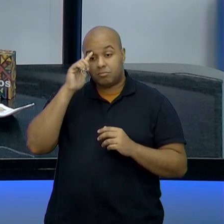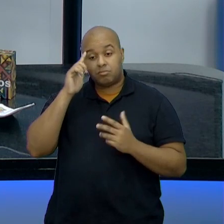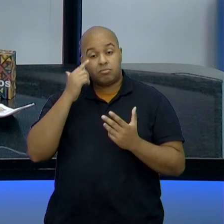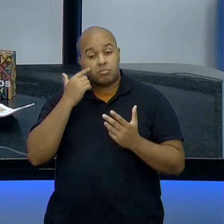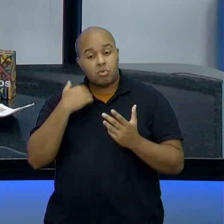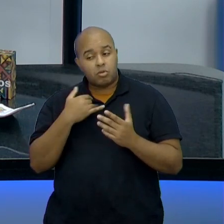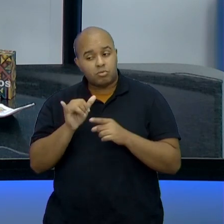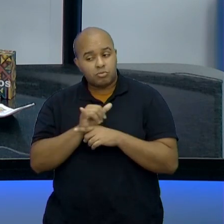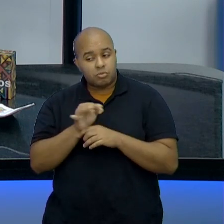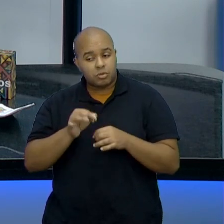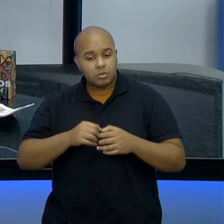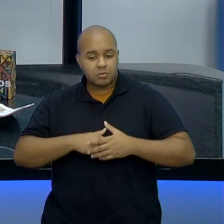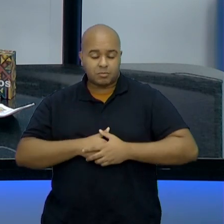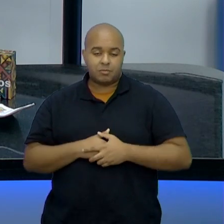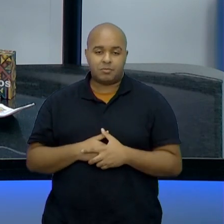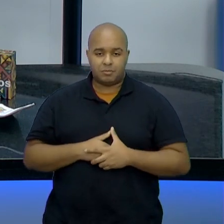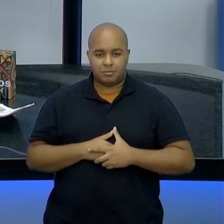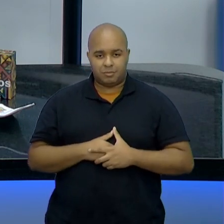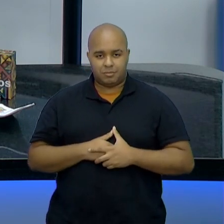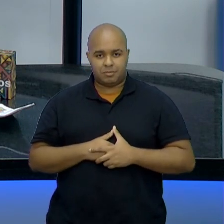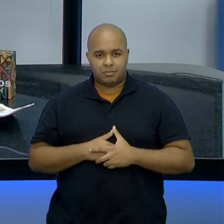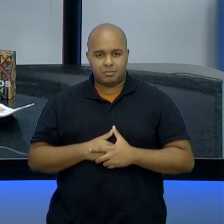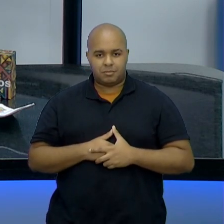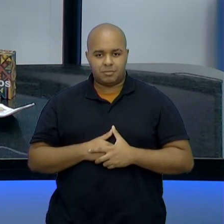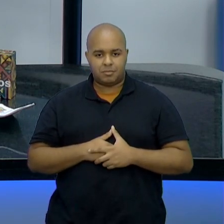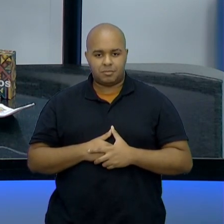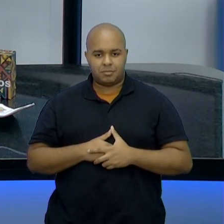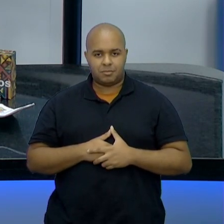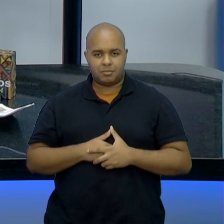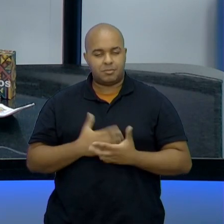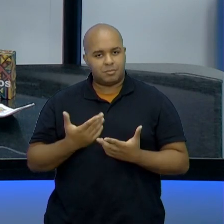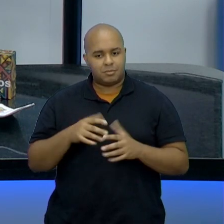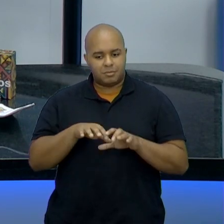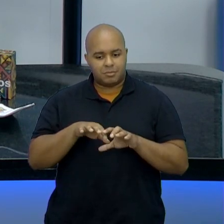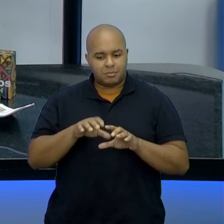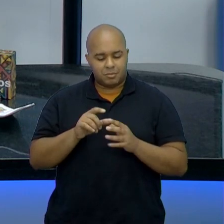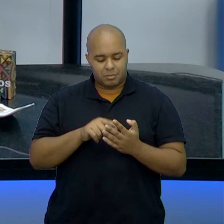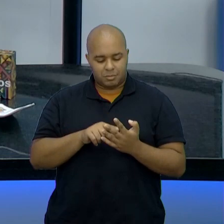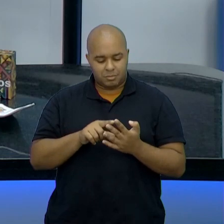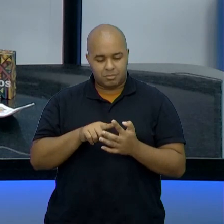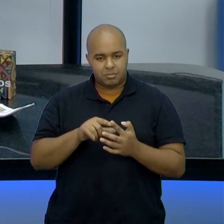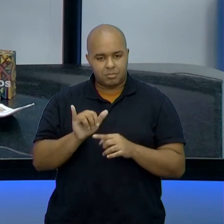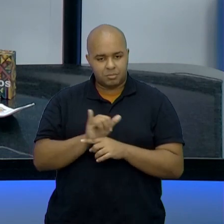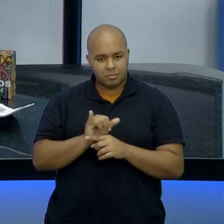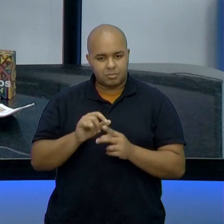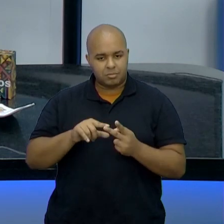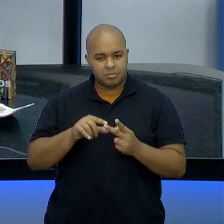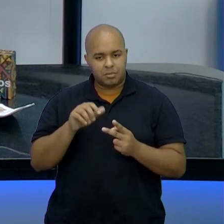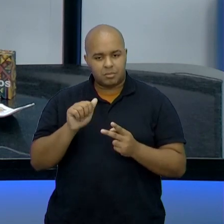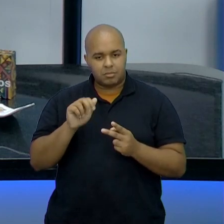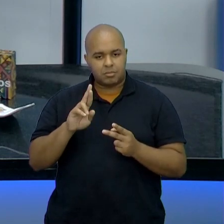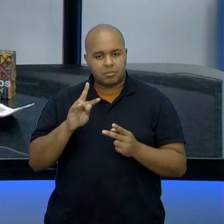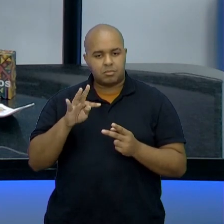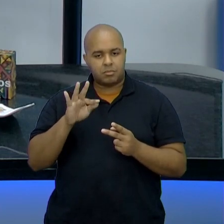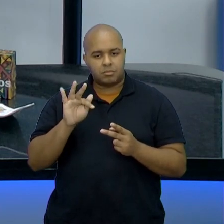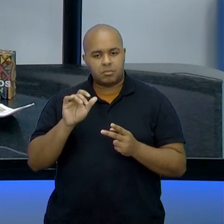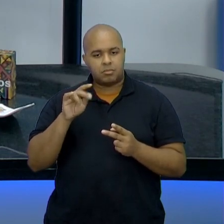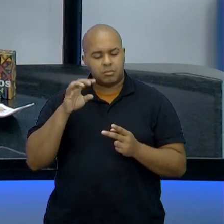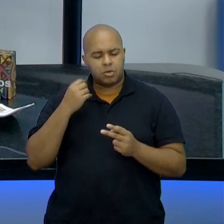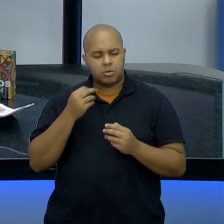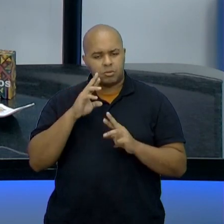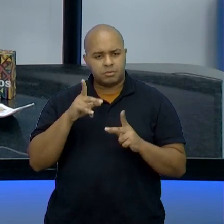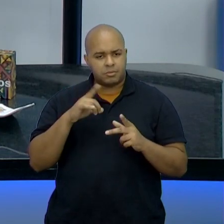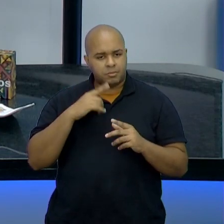de estruturas, melhor dizendo. E aí elas são divididas entre cartas de estrutura e artefato. Como que a gente sabe a